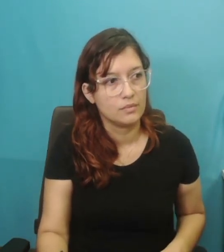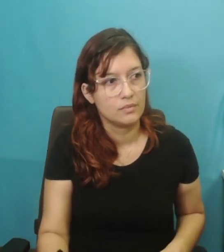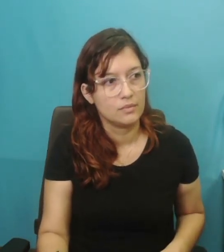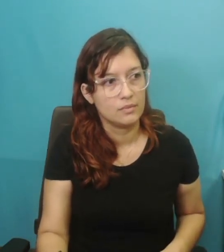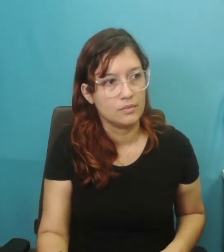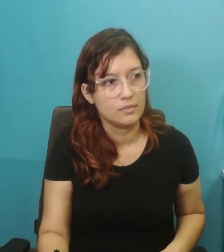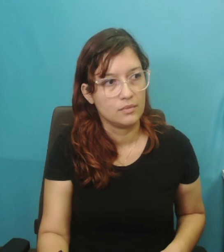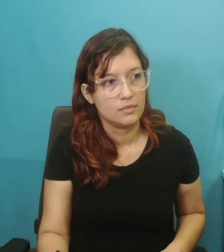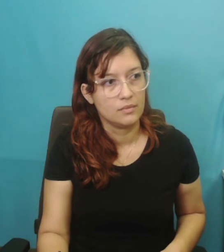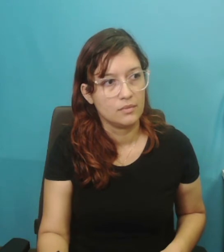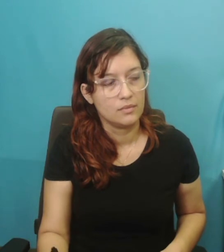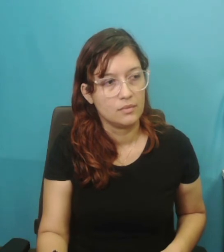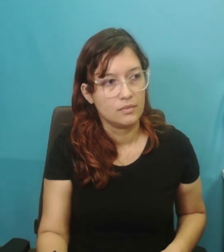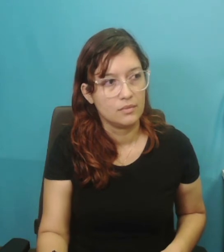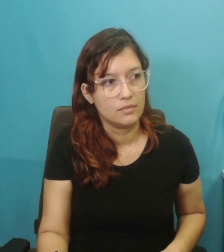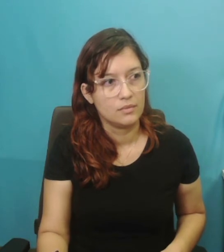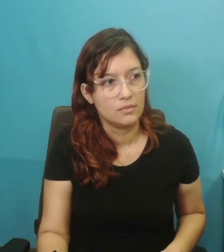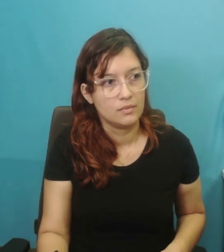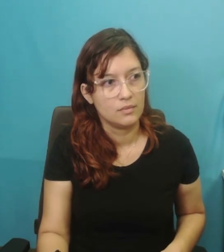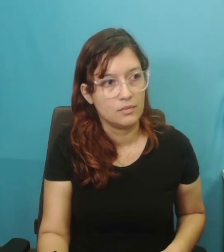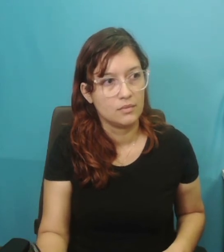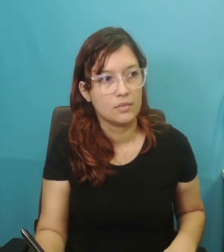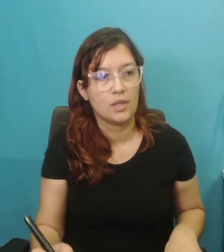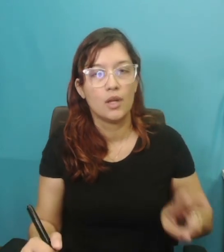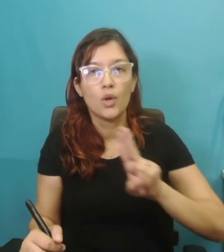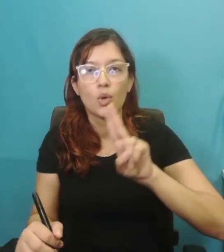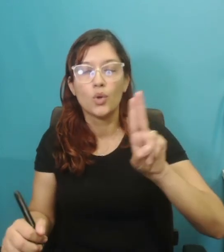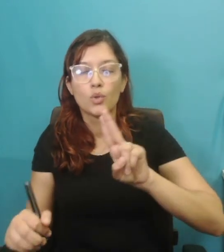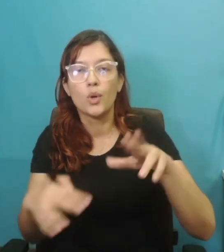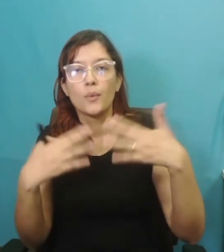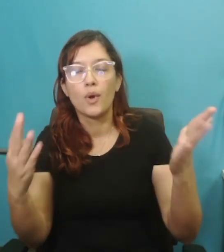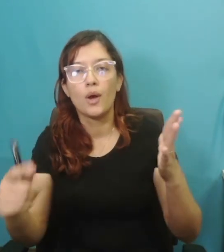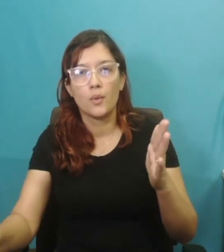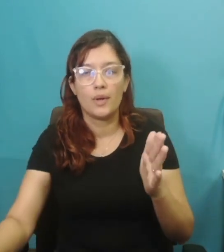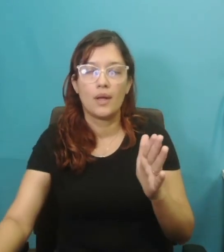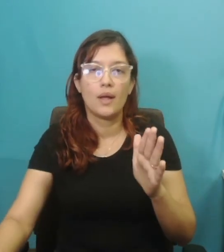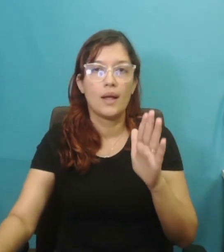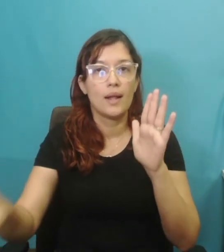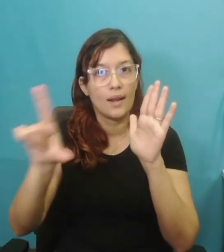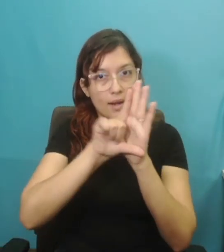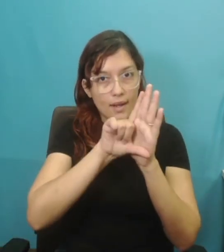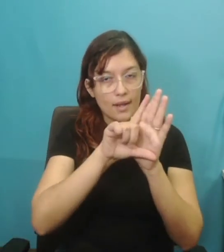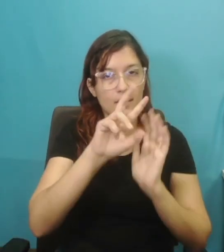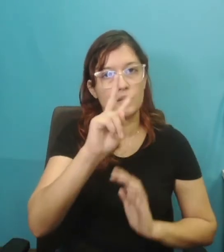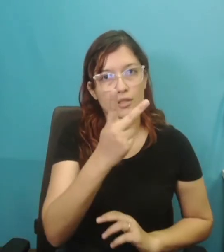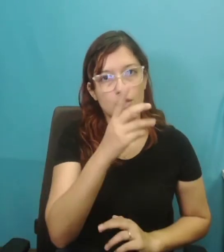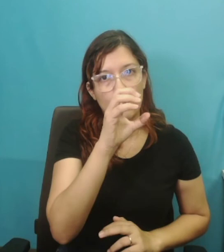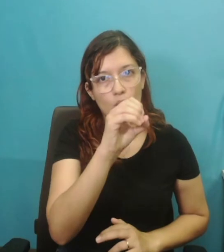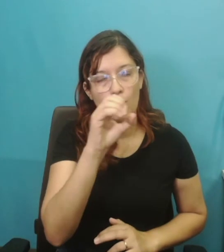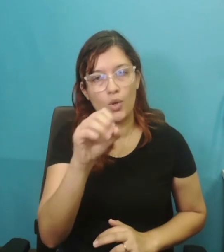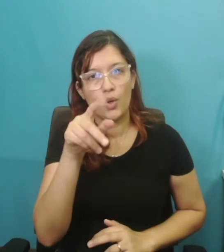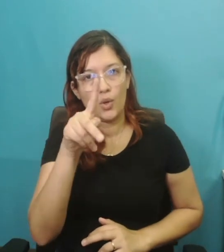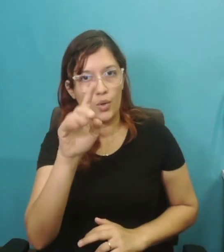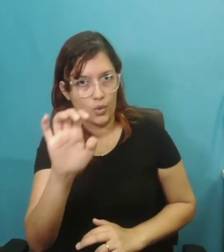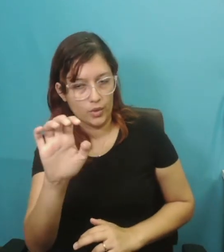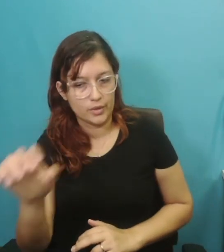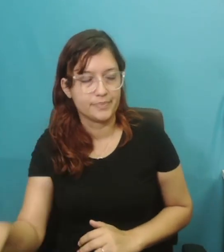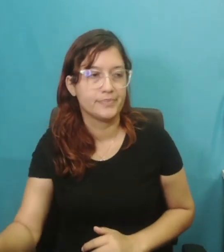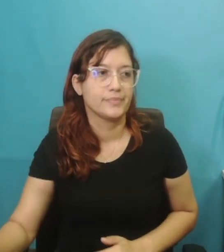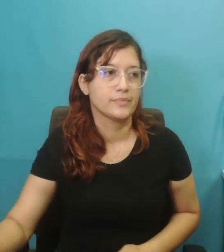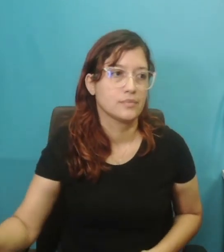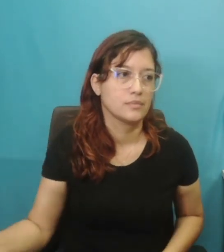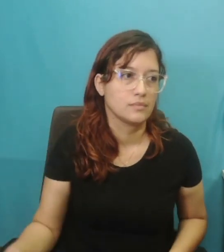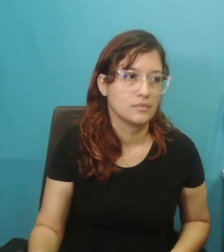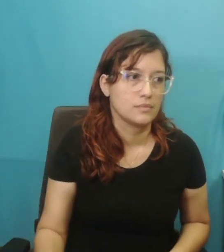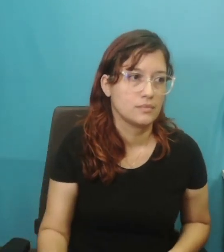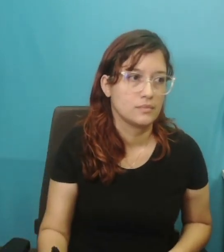Mas essa fórmula, ou ela com sinal negativo, sem entender,